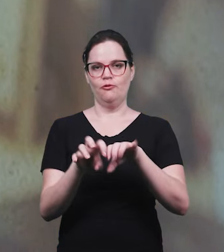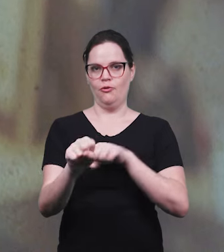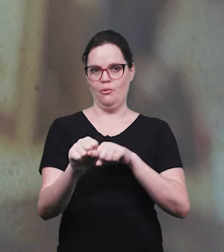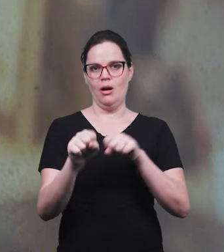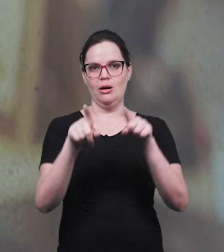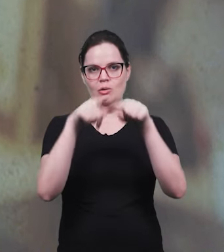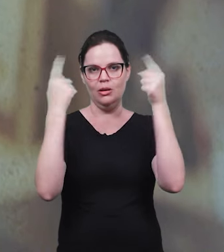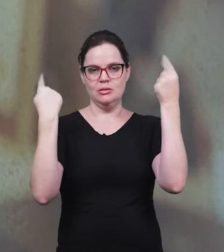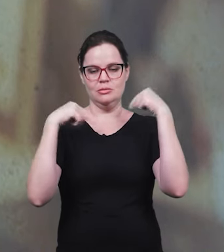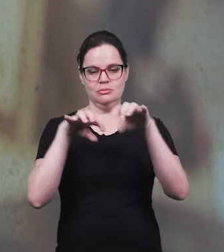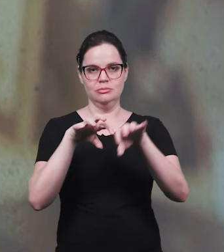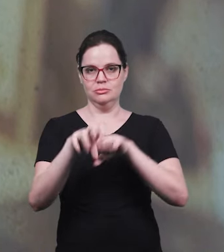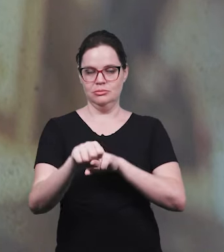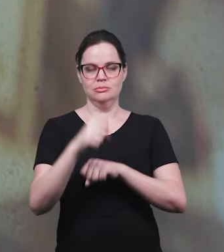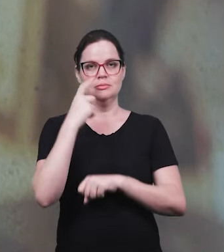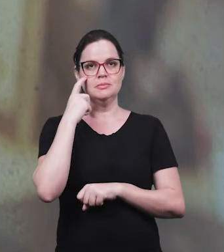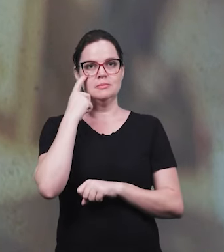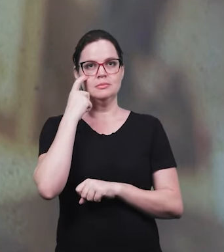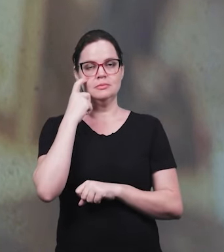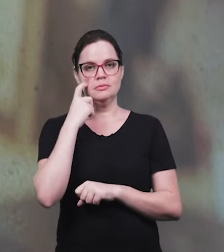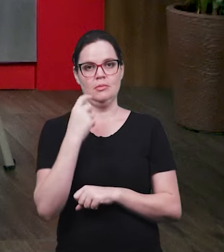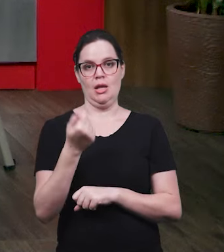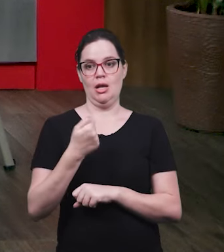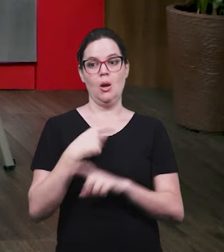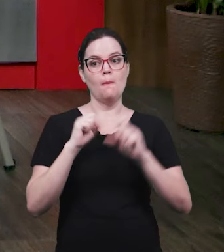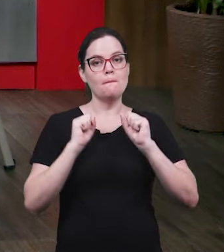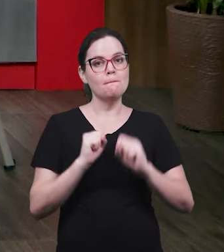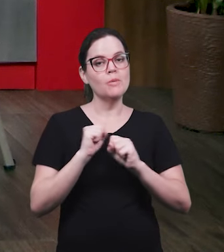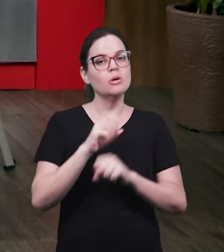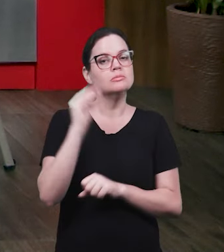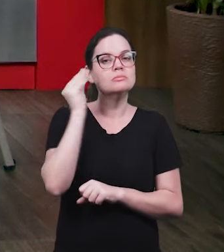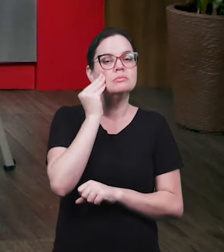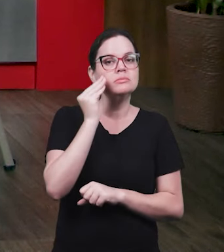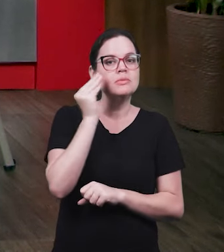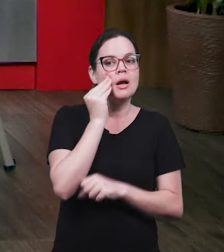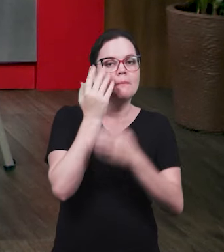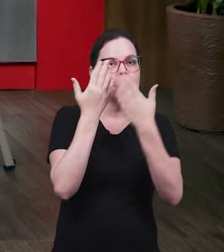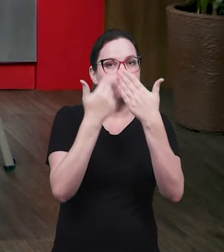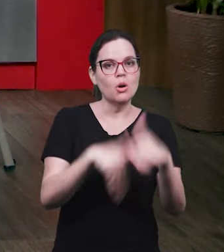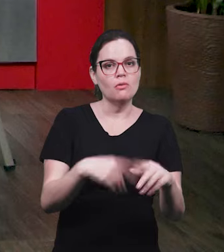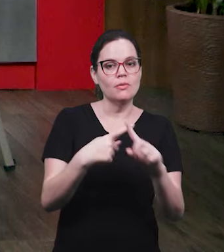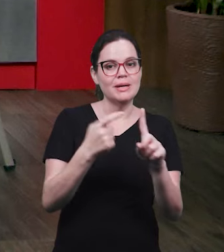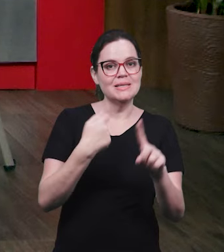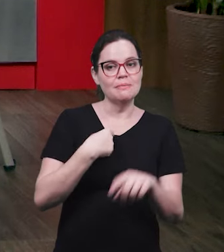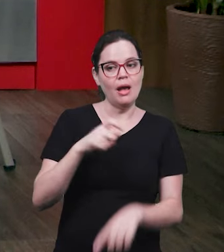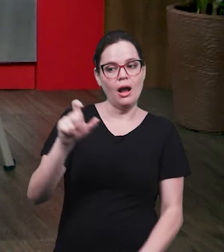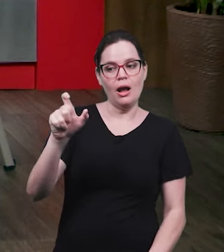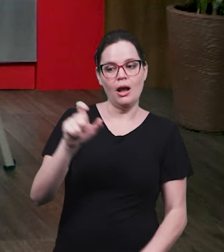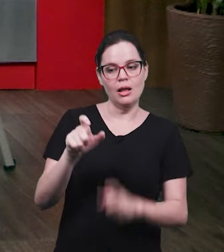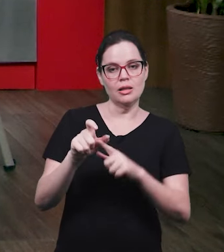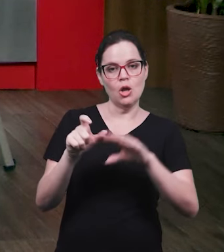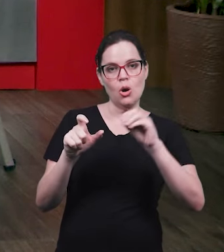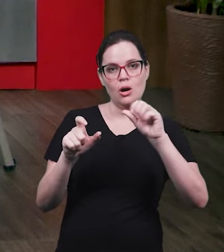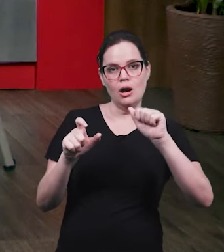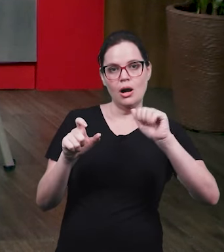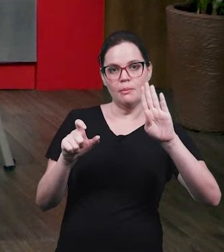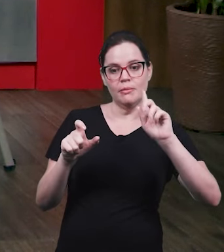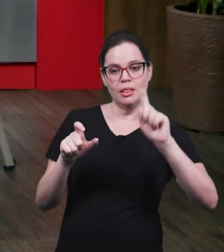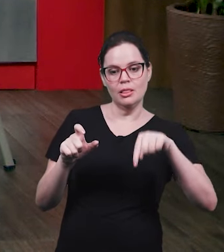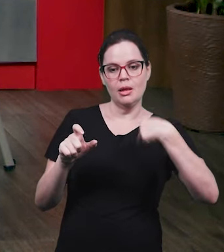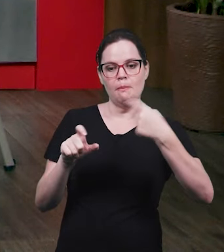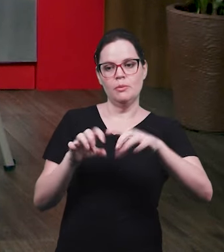é importante observação, eu só vou ter a minha OAB, a famosa OAB, após a minha